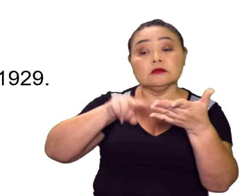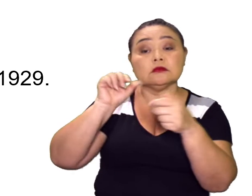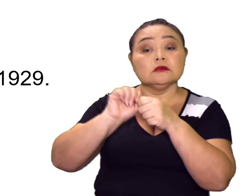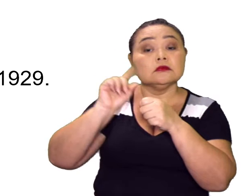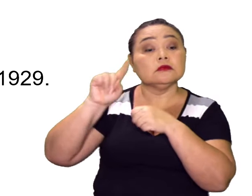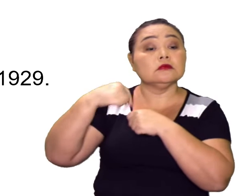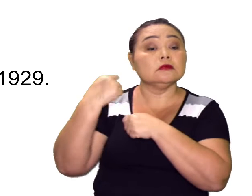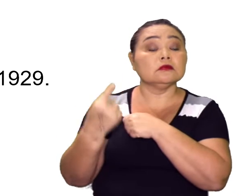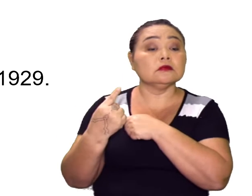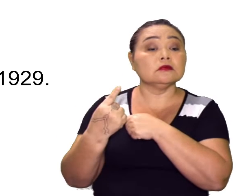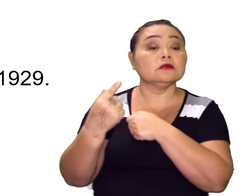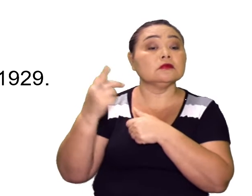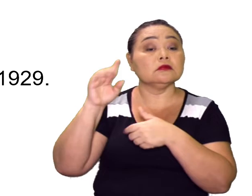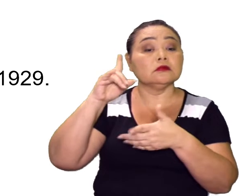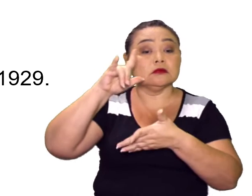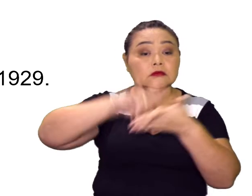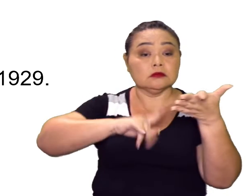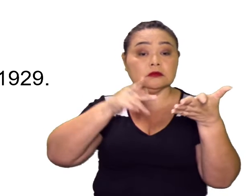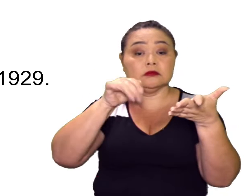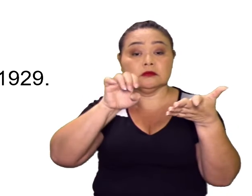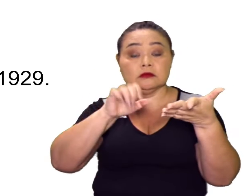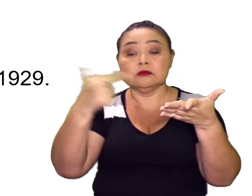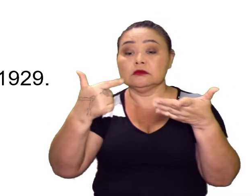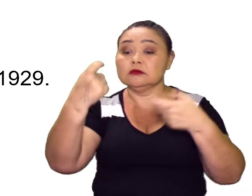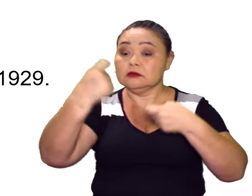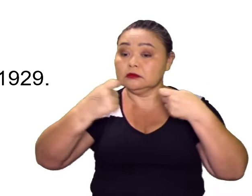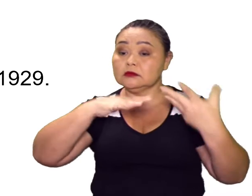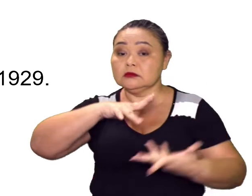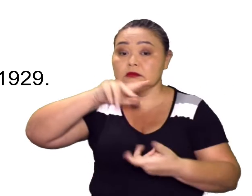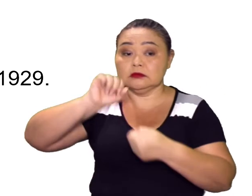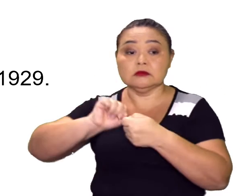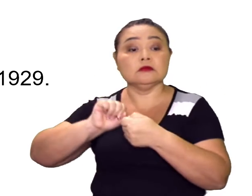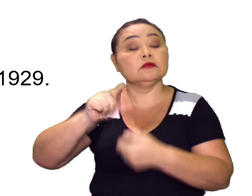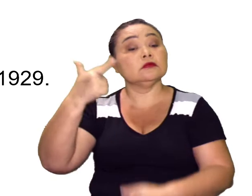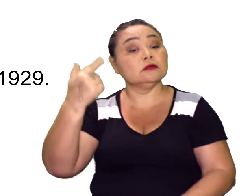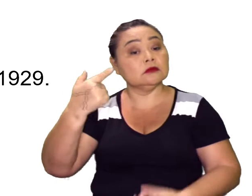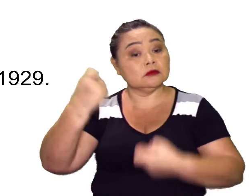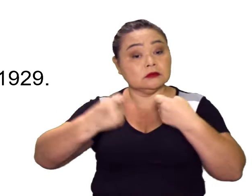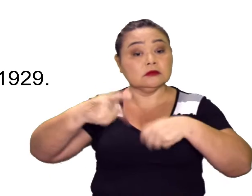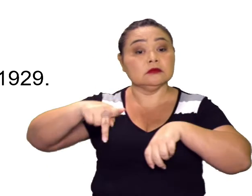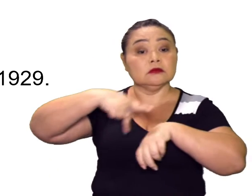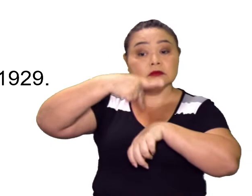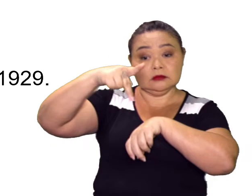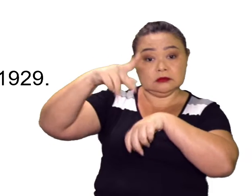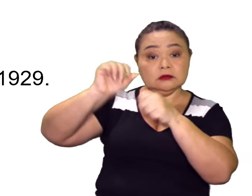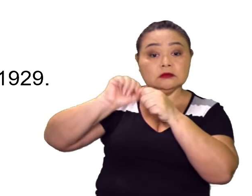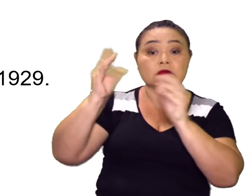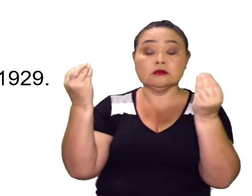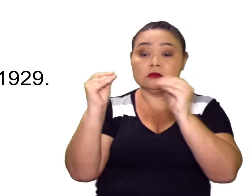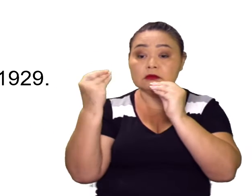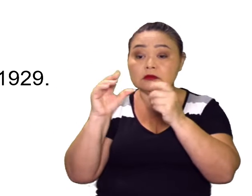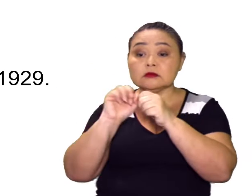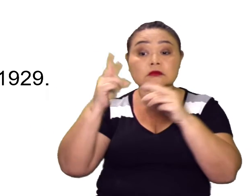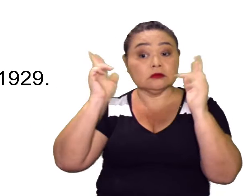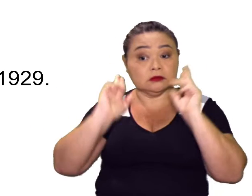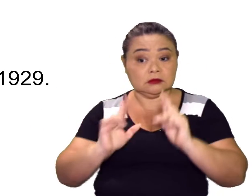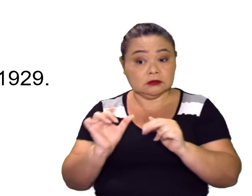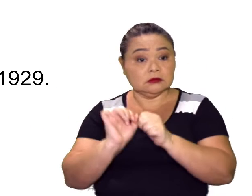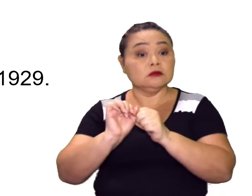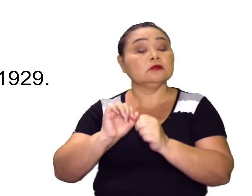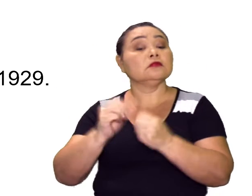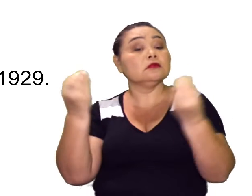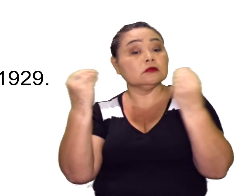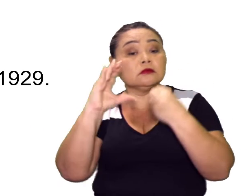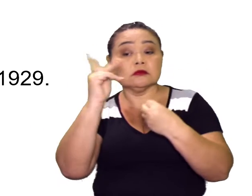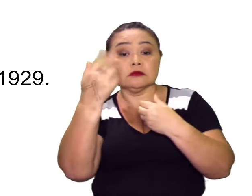também. Vamos lá. A. Tratado de Petrópolis de Segunda Guerra Mundial. B. Guerra do Paraguai e formação da União Soviética.